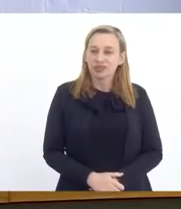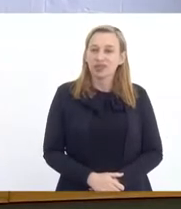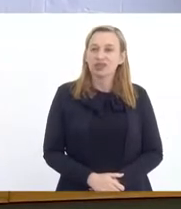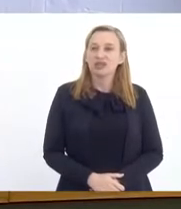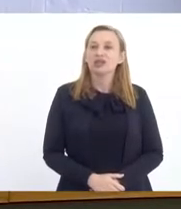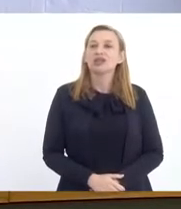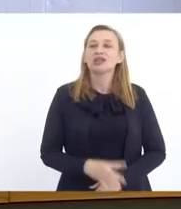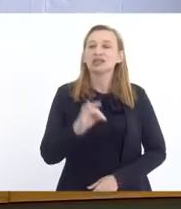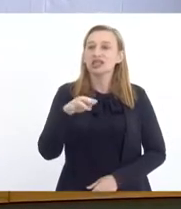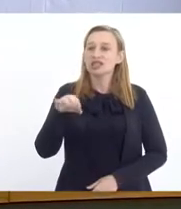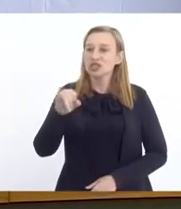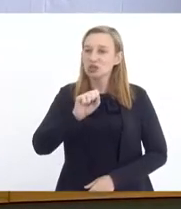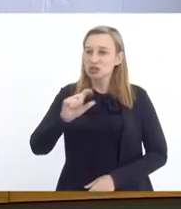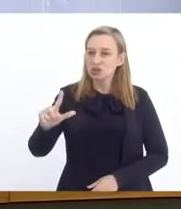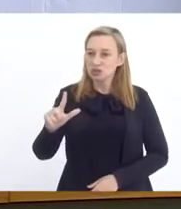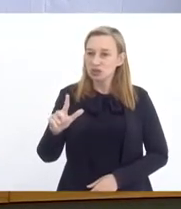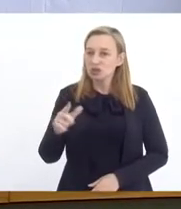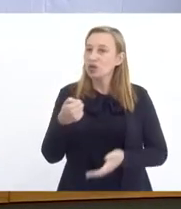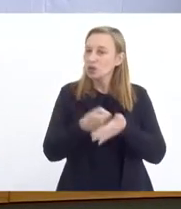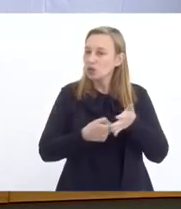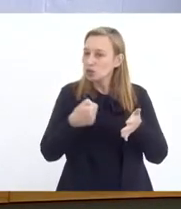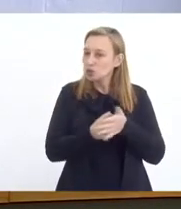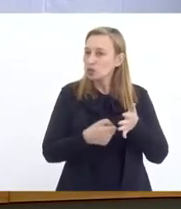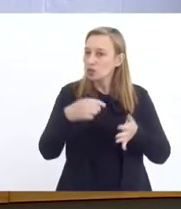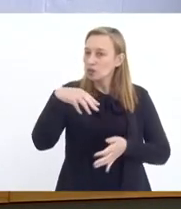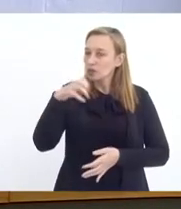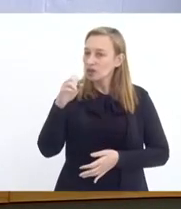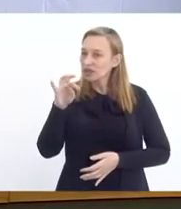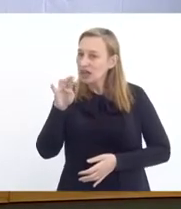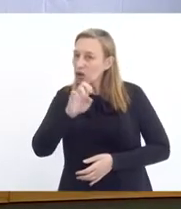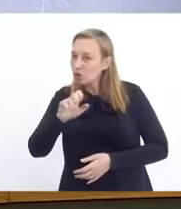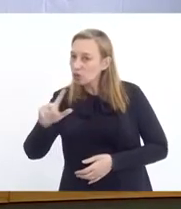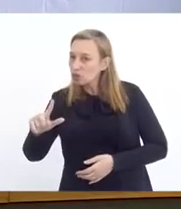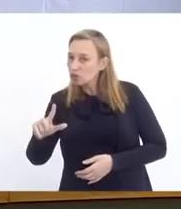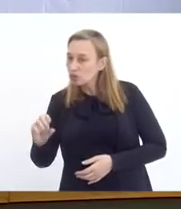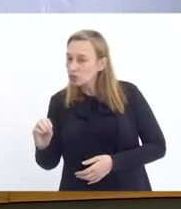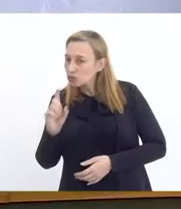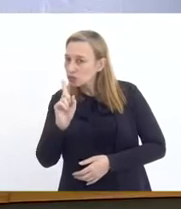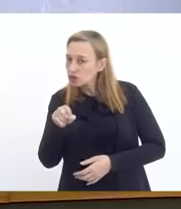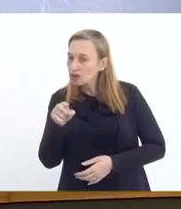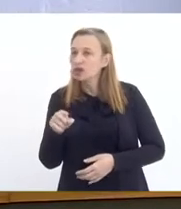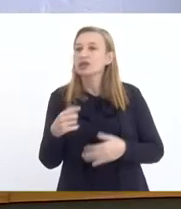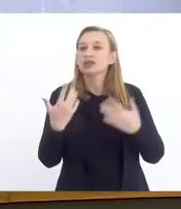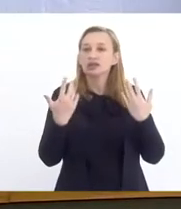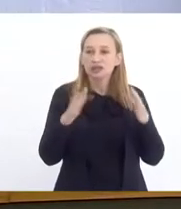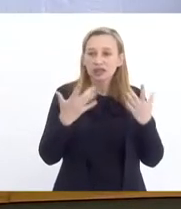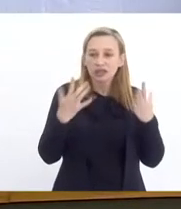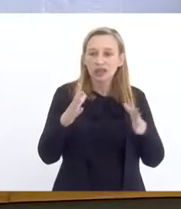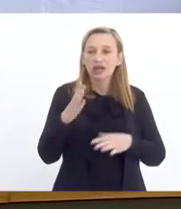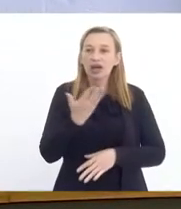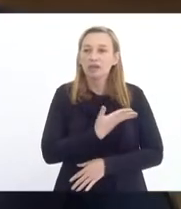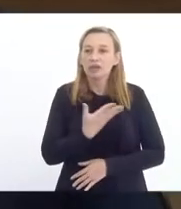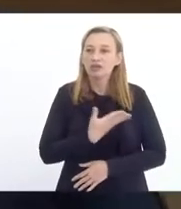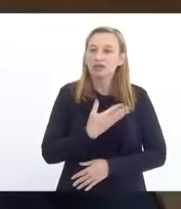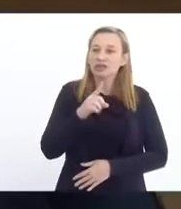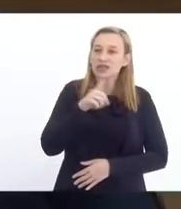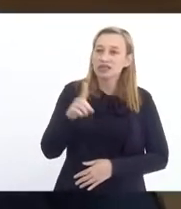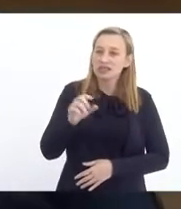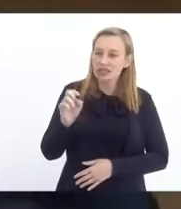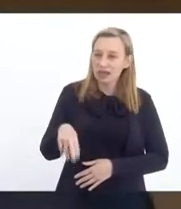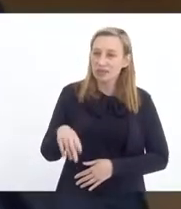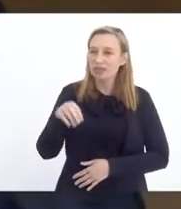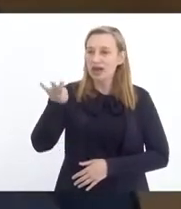Saudar o Teseu, não sei, foi o Teseu que lutou contra o Minotauro, não foi, Teseu? É isso? Saudar o nosso companheiro Zé Maria aí, presente, meu